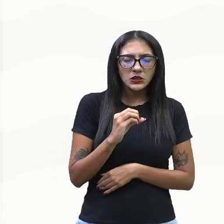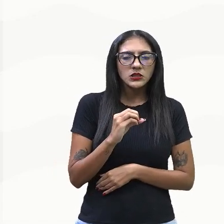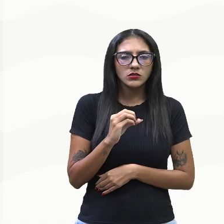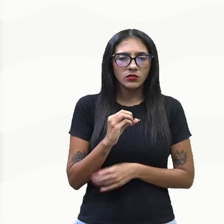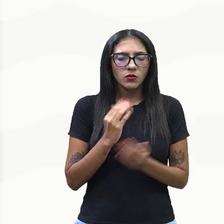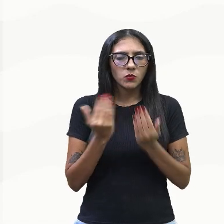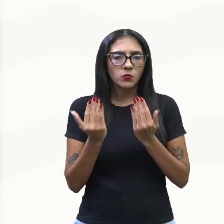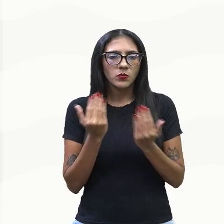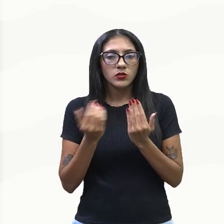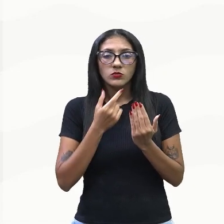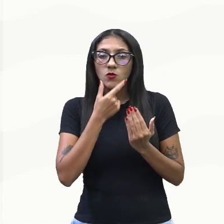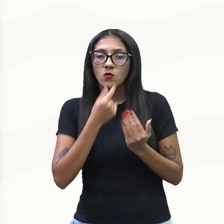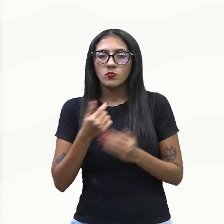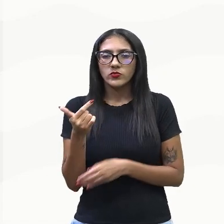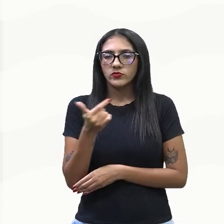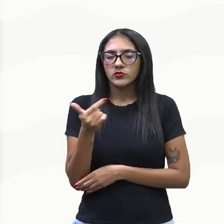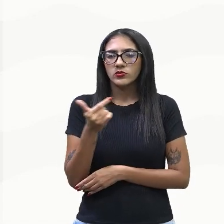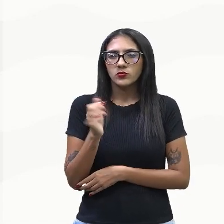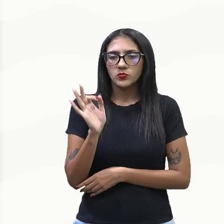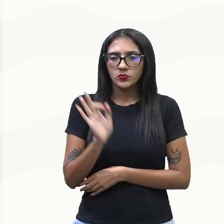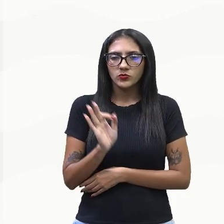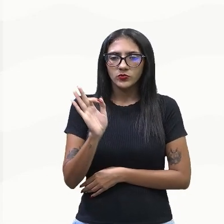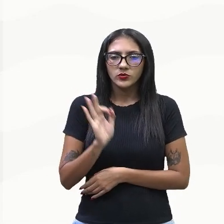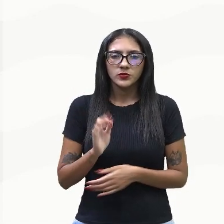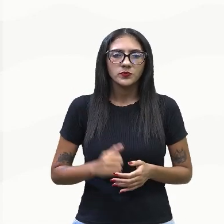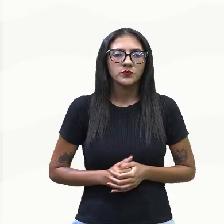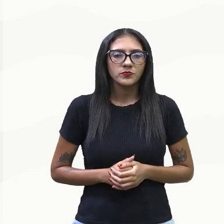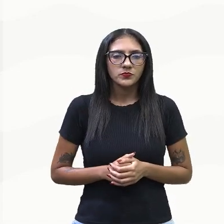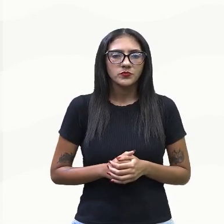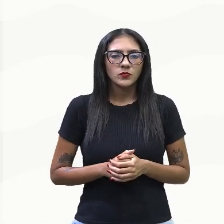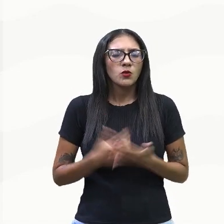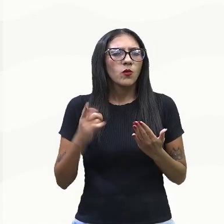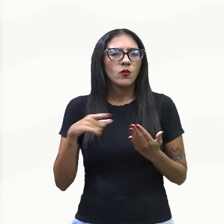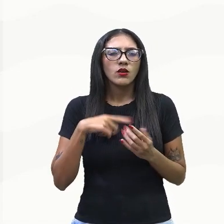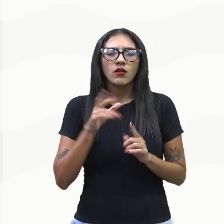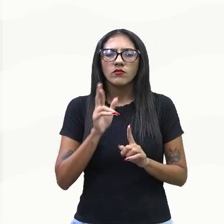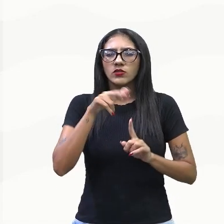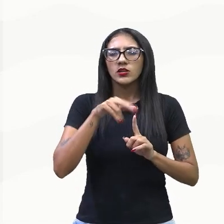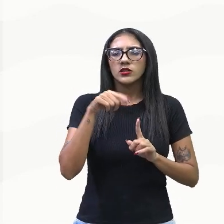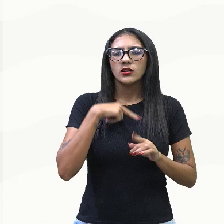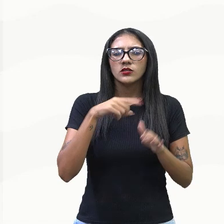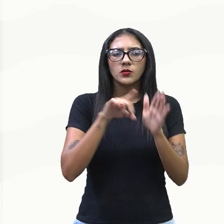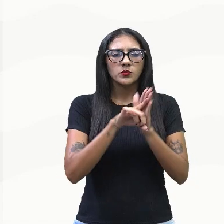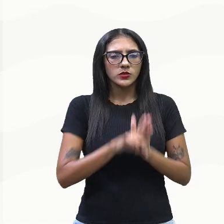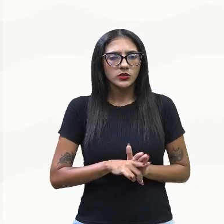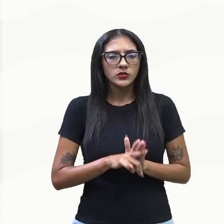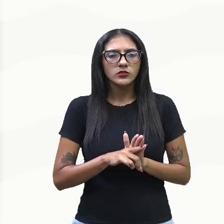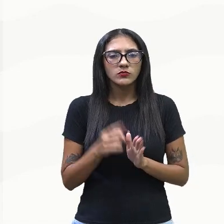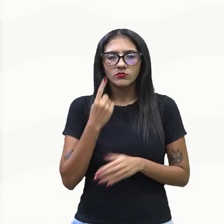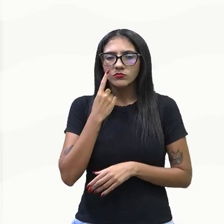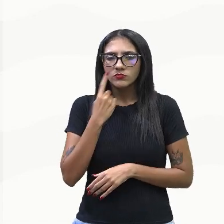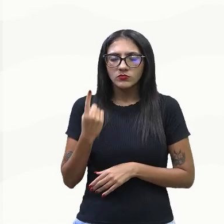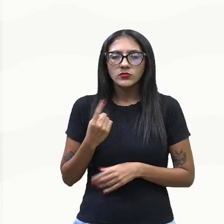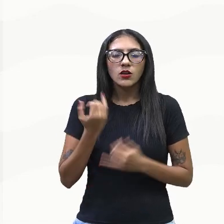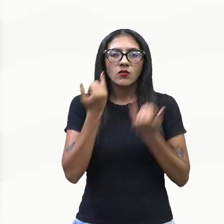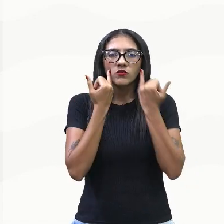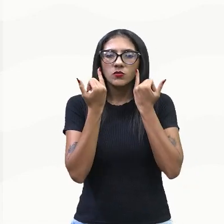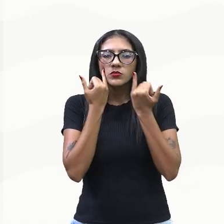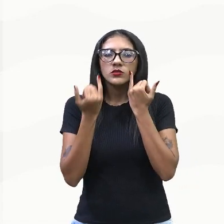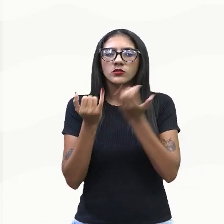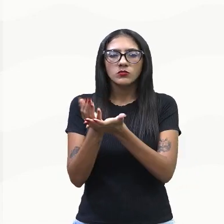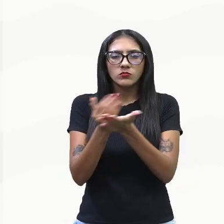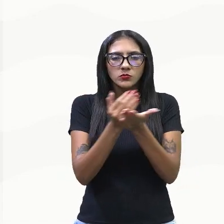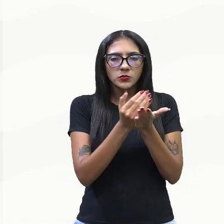chegaram a 22,8%. Qual é a fonte da pesquisa? É de confiança, professor? Pesquisa de orçamento familiar,